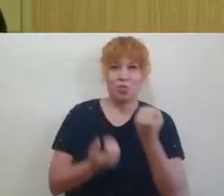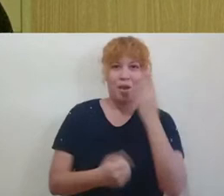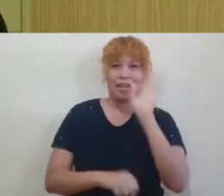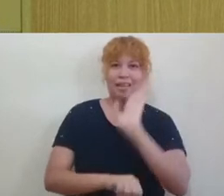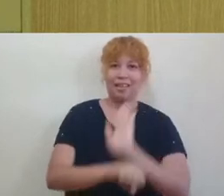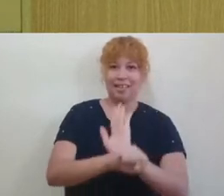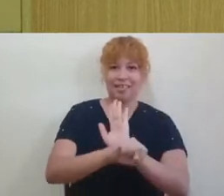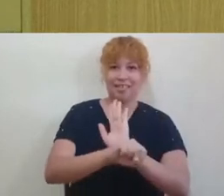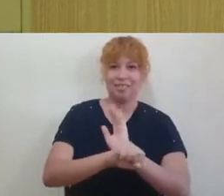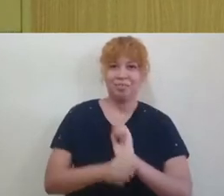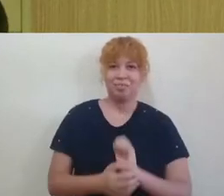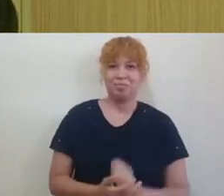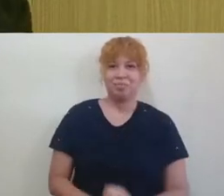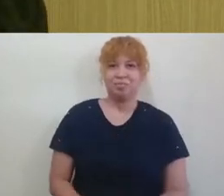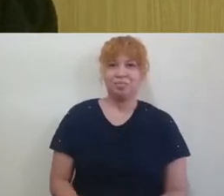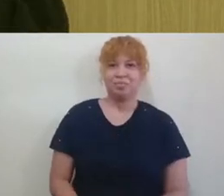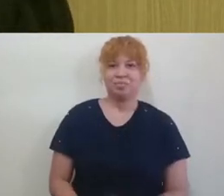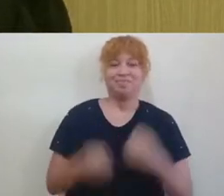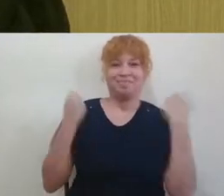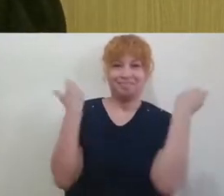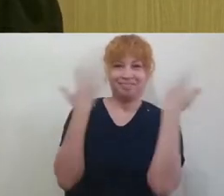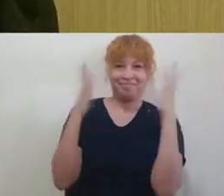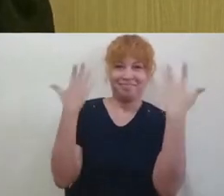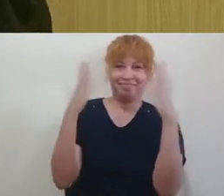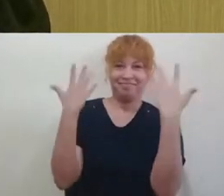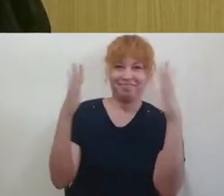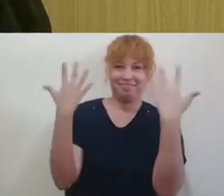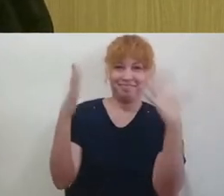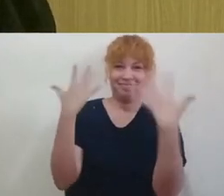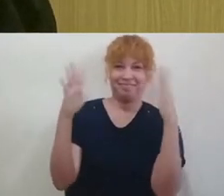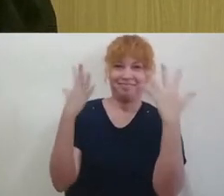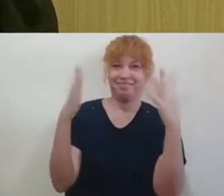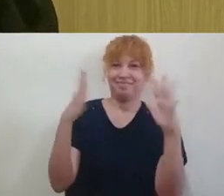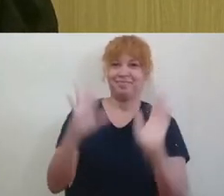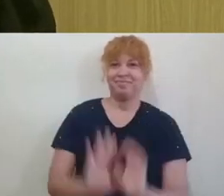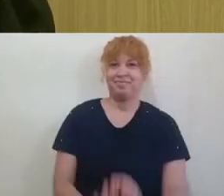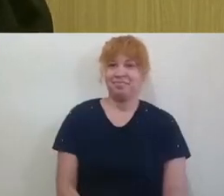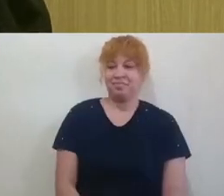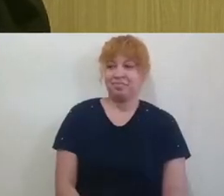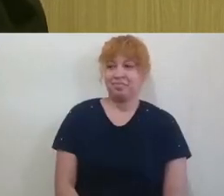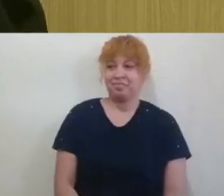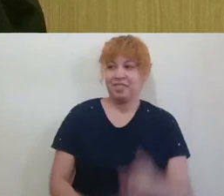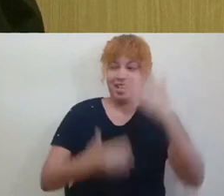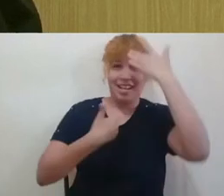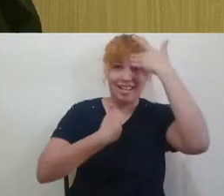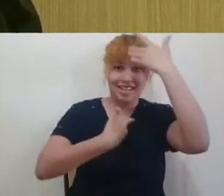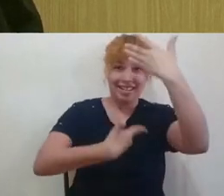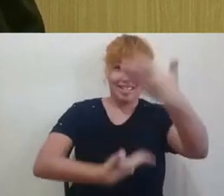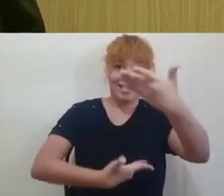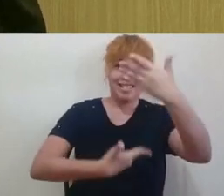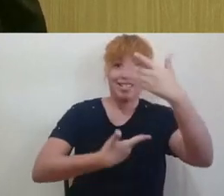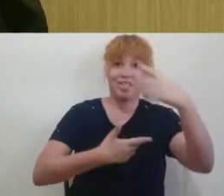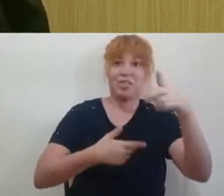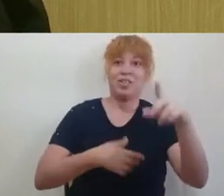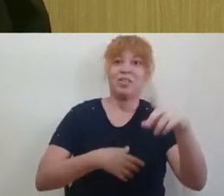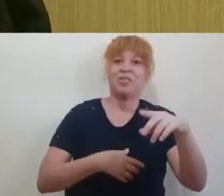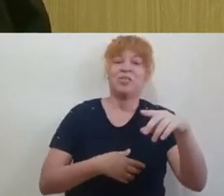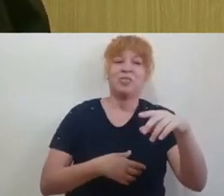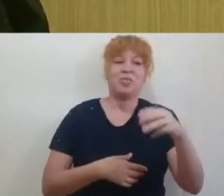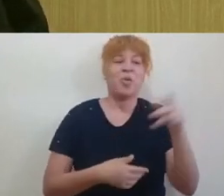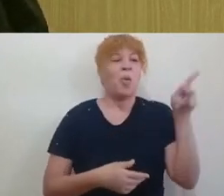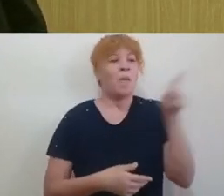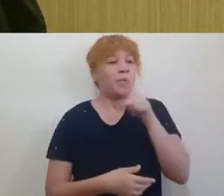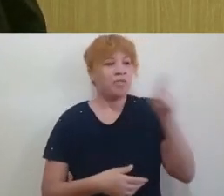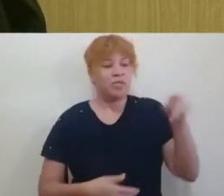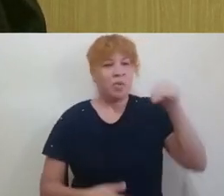Boa tarde a todos. Inicialmente, gostaria de saudar nosso reitor, professor Marcelo Brito Carneiro Leão, em